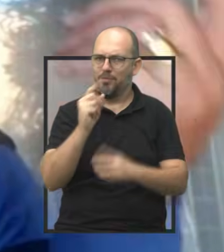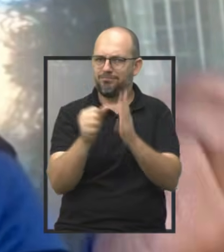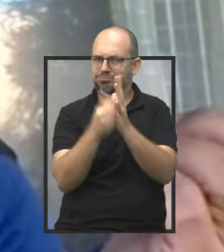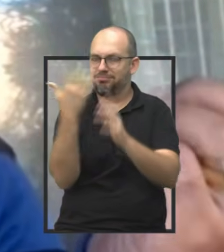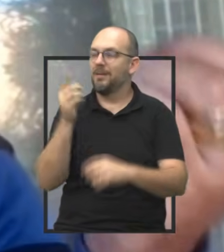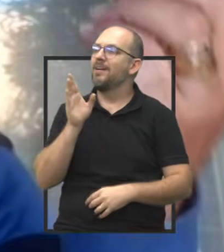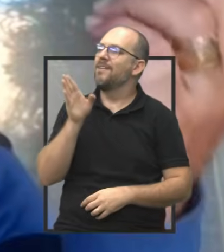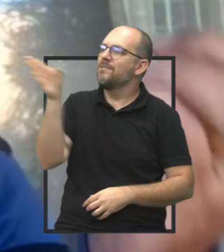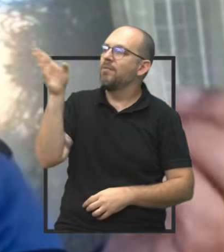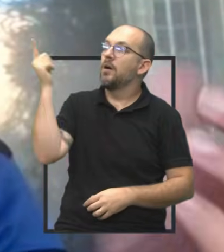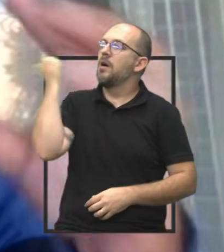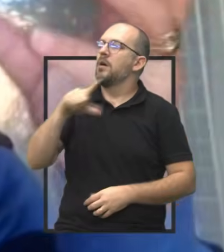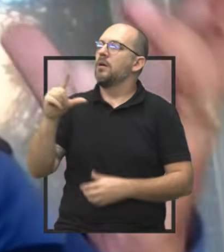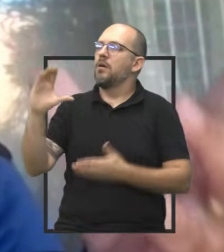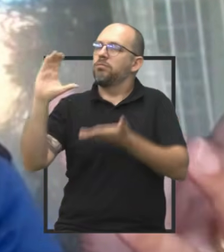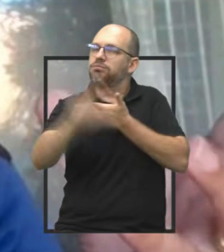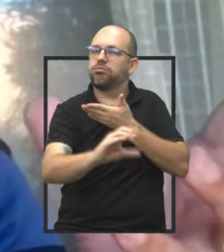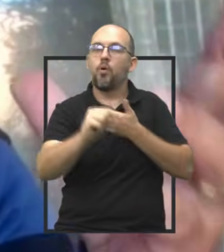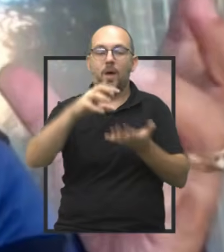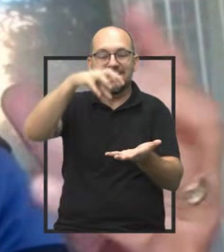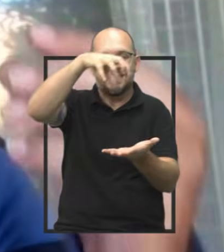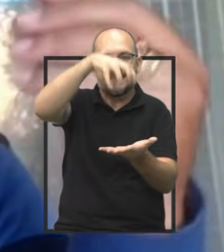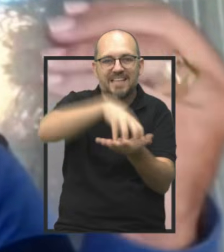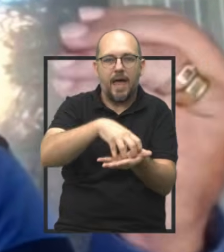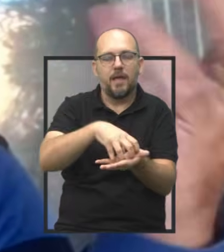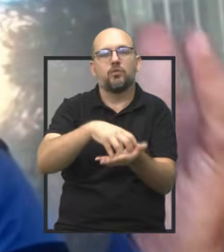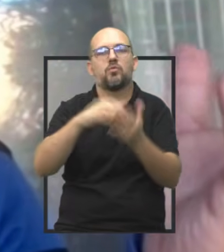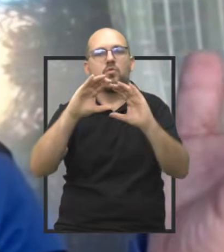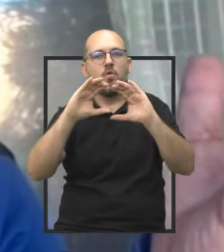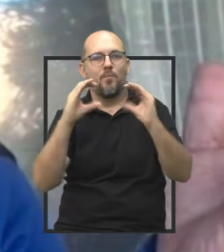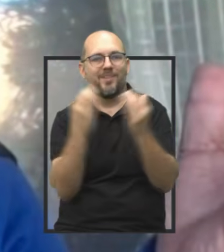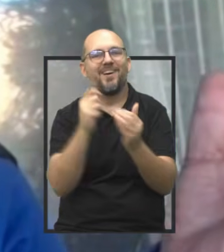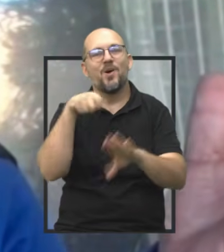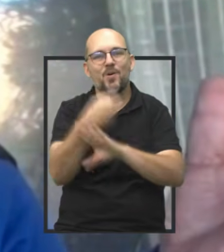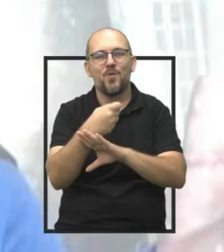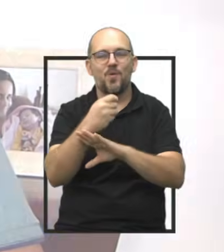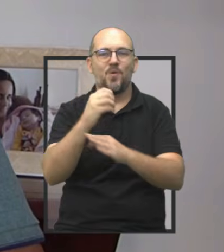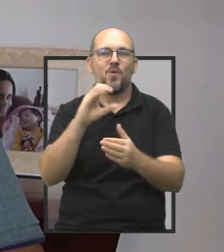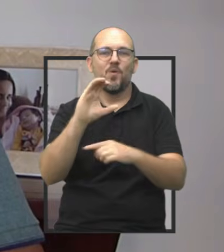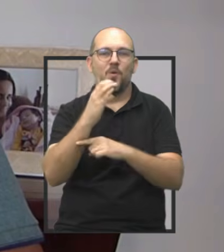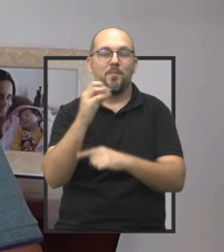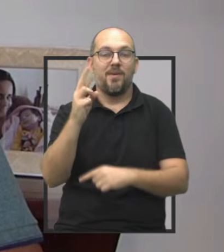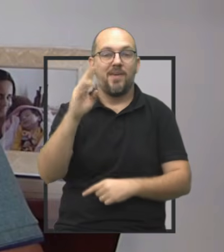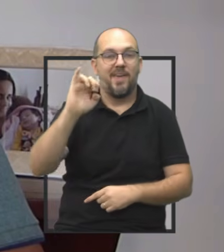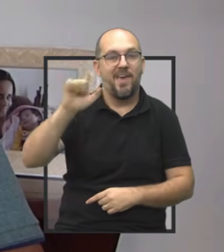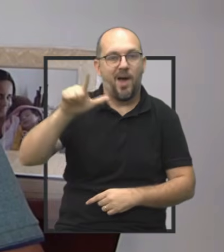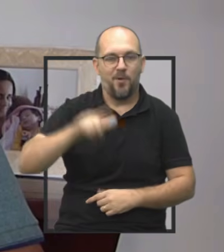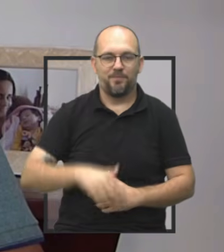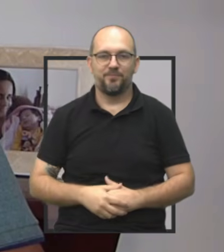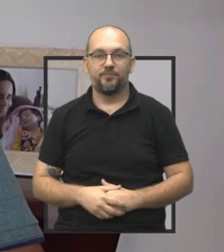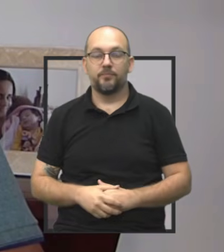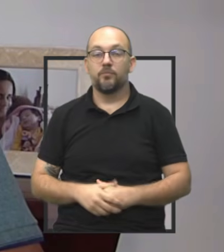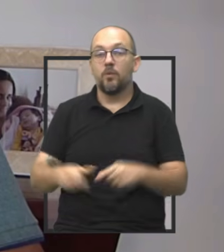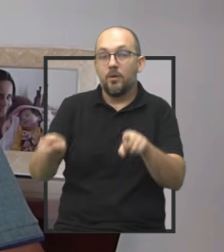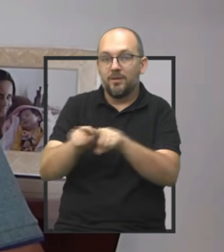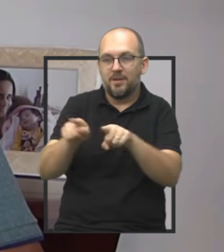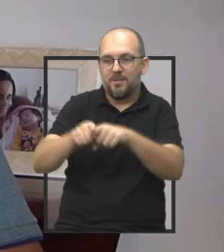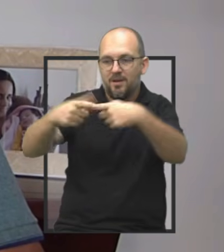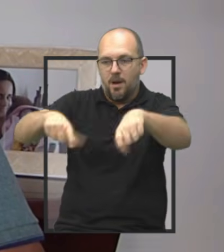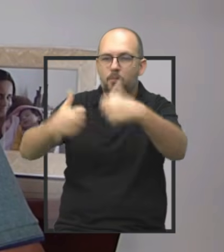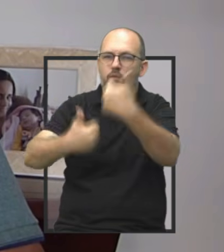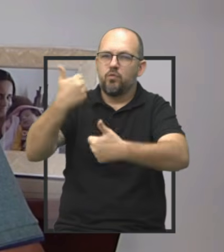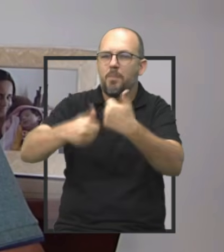possibilitou o Centro Cultural Comunitário, que a gente por muitos anos chamou de Clube Real. Tinha o campo de bola também, que ele,